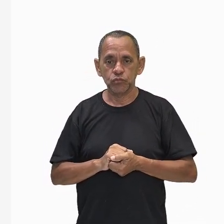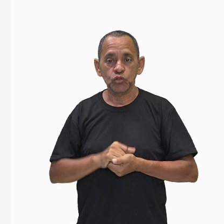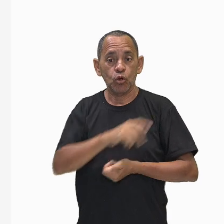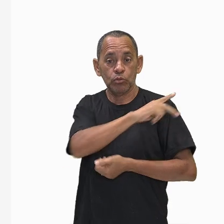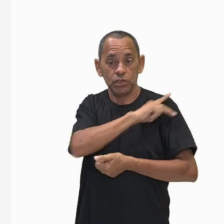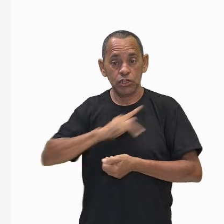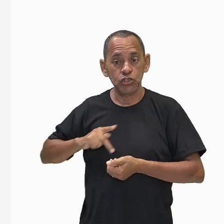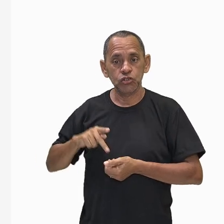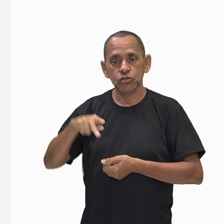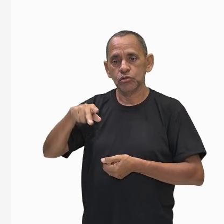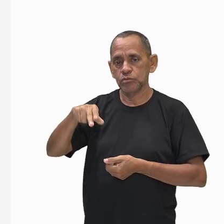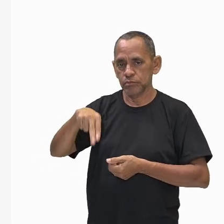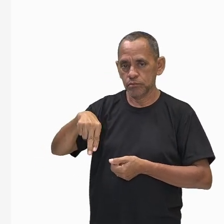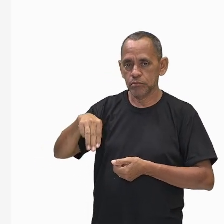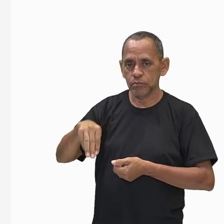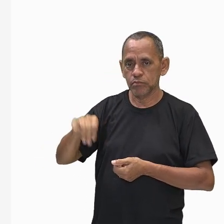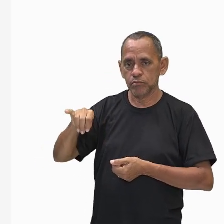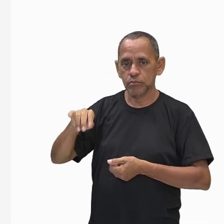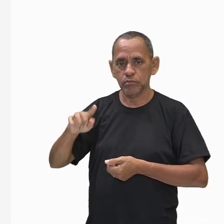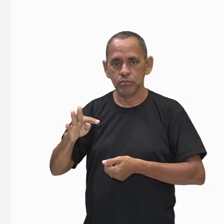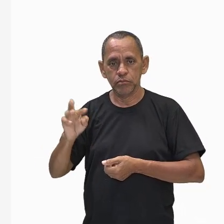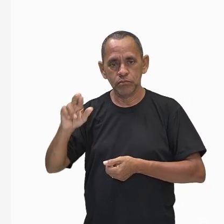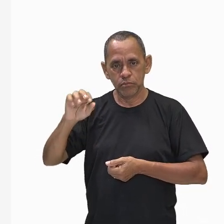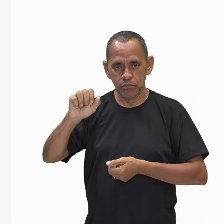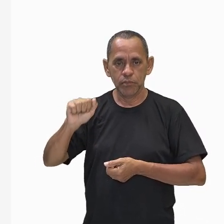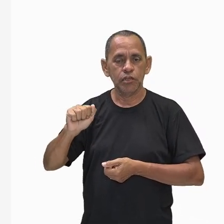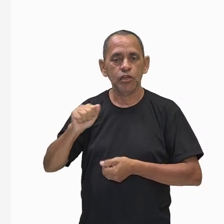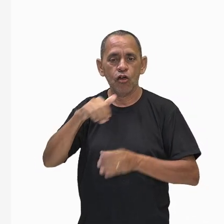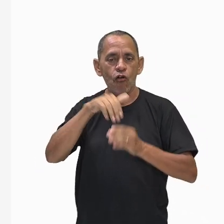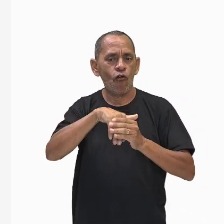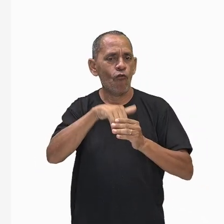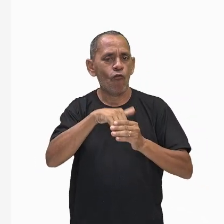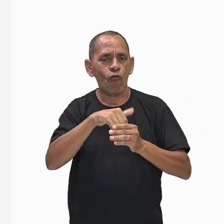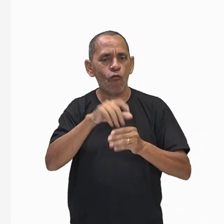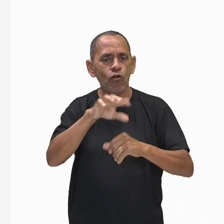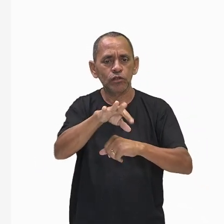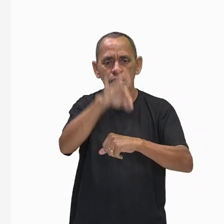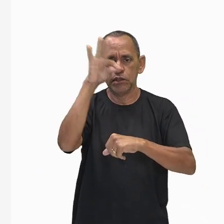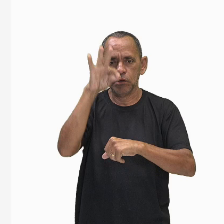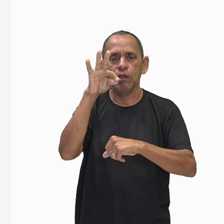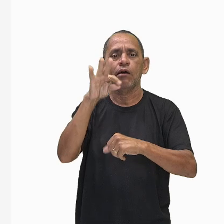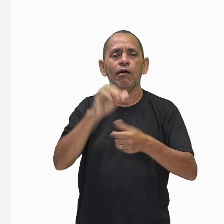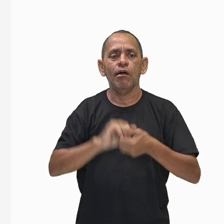Mitre não conseguiu eleger o seu candidato nas eleições de